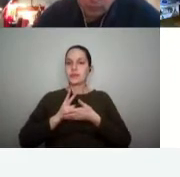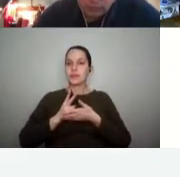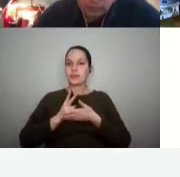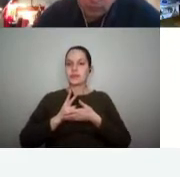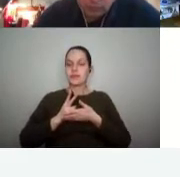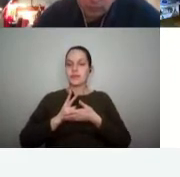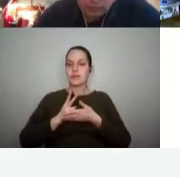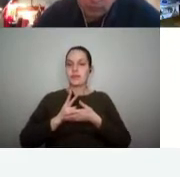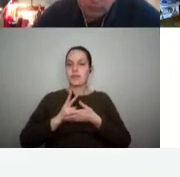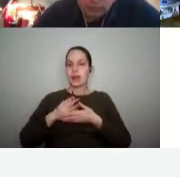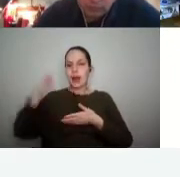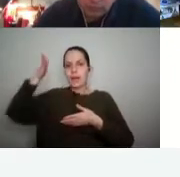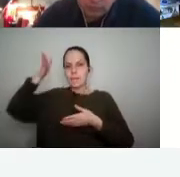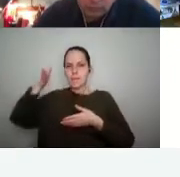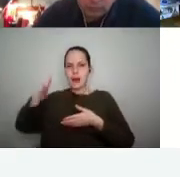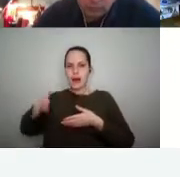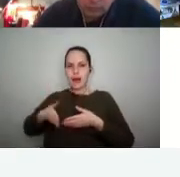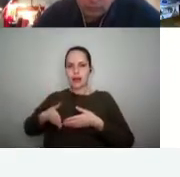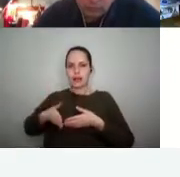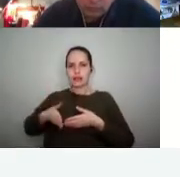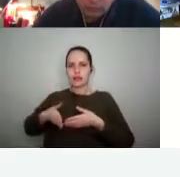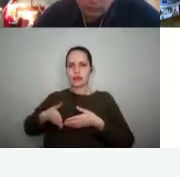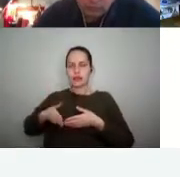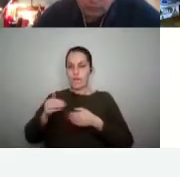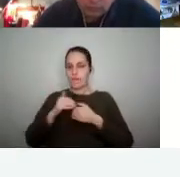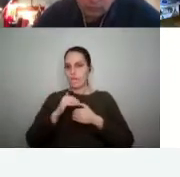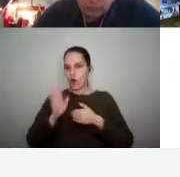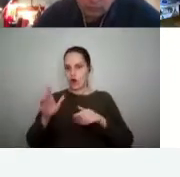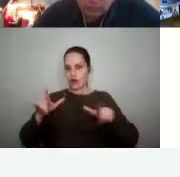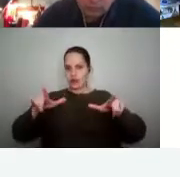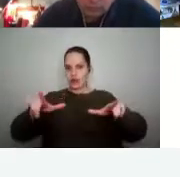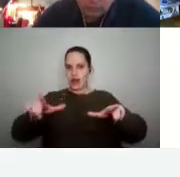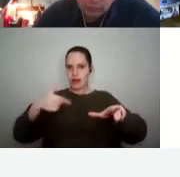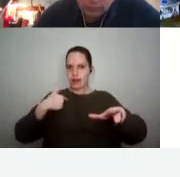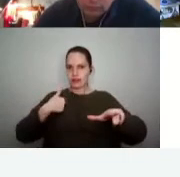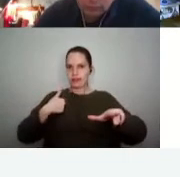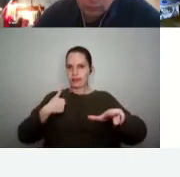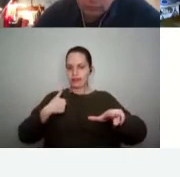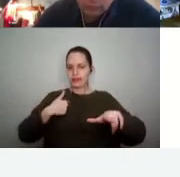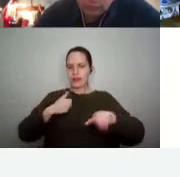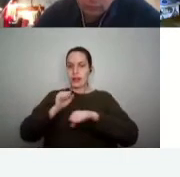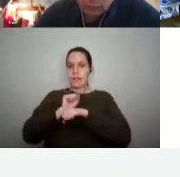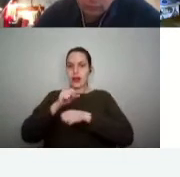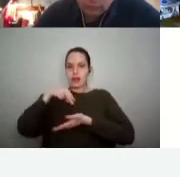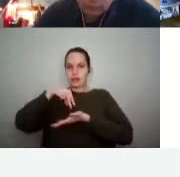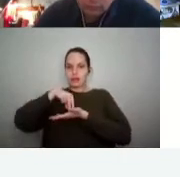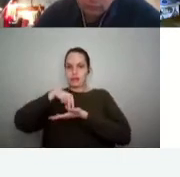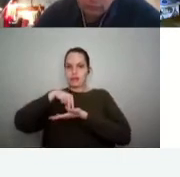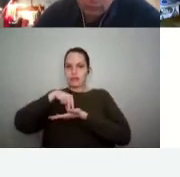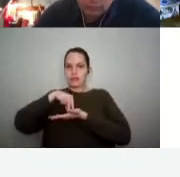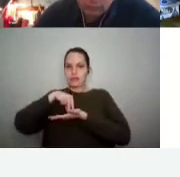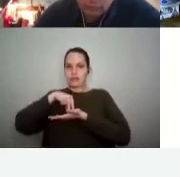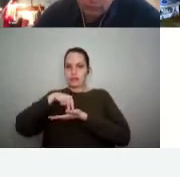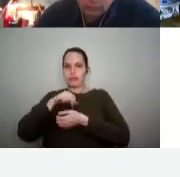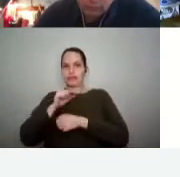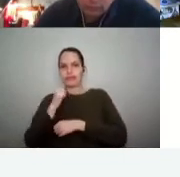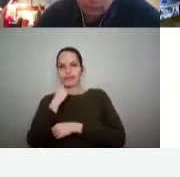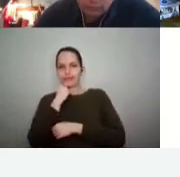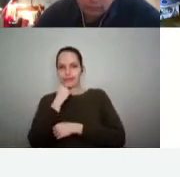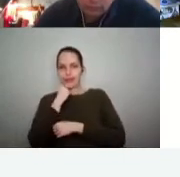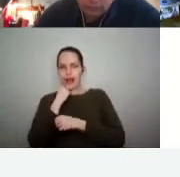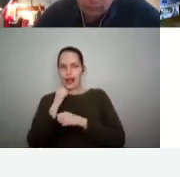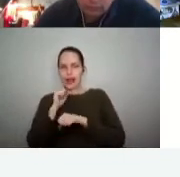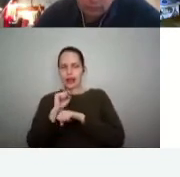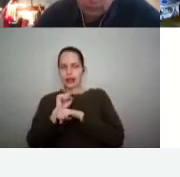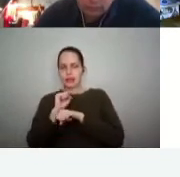encostava-se na parede fora da sala de aula, né, esperando o seu momento de chegar, e perguntava sempre para ele